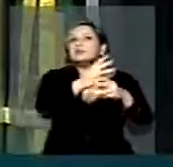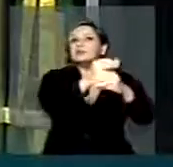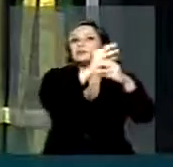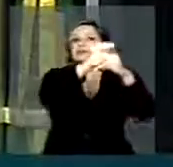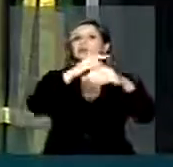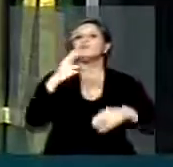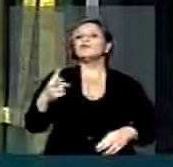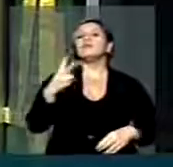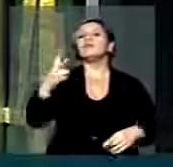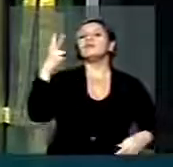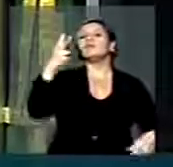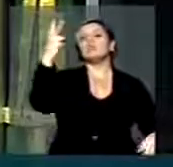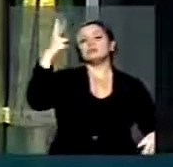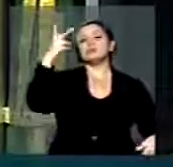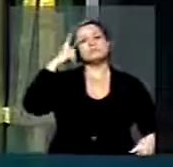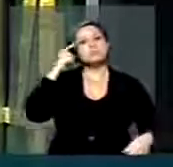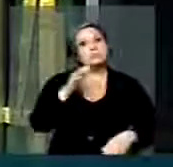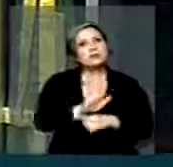quem faz isso.